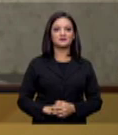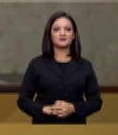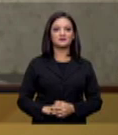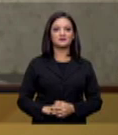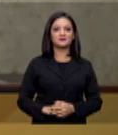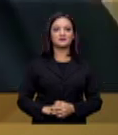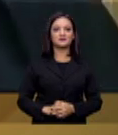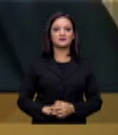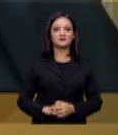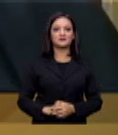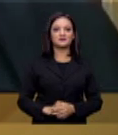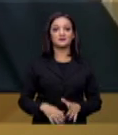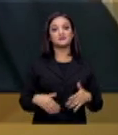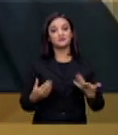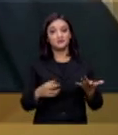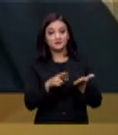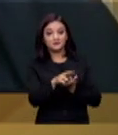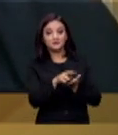o enxuto relatório